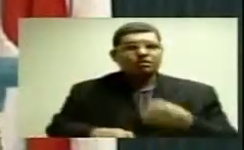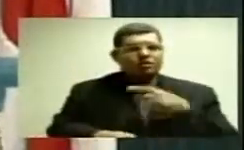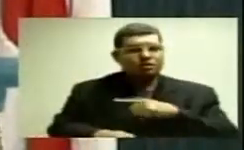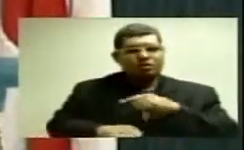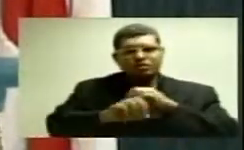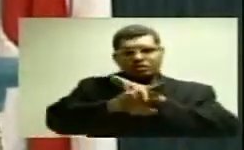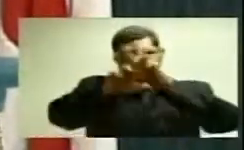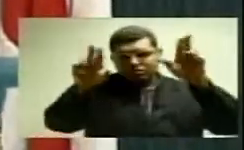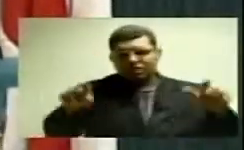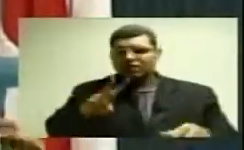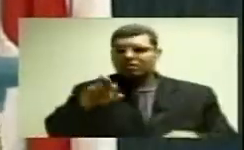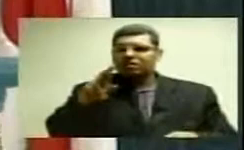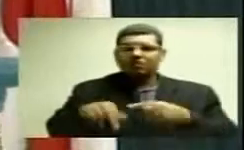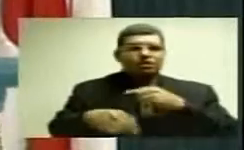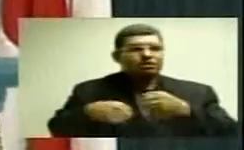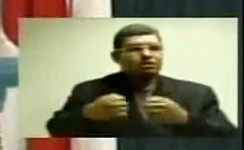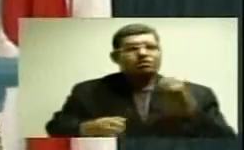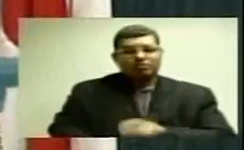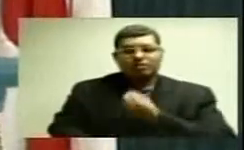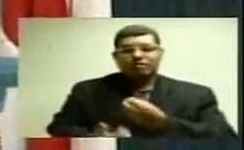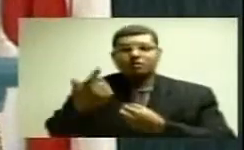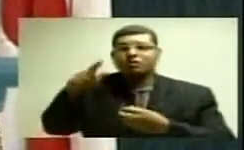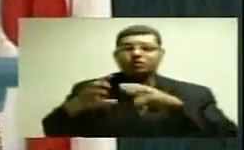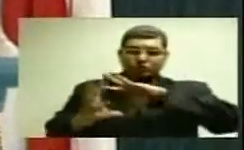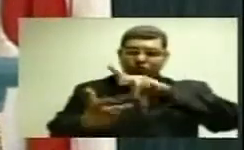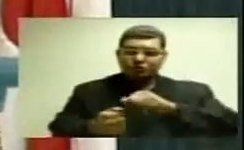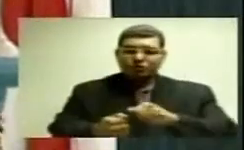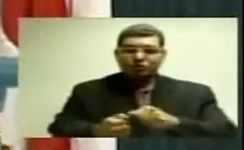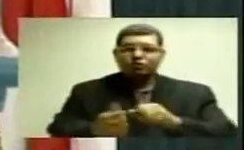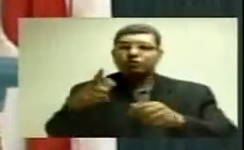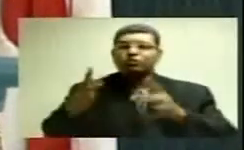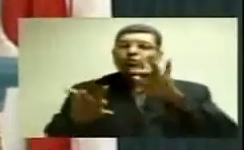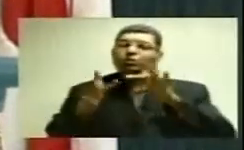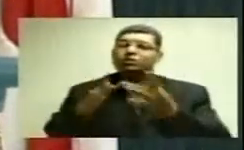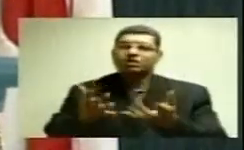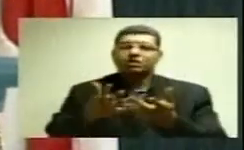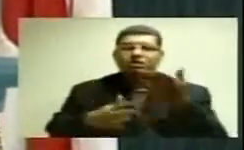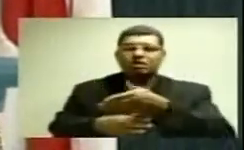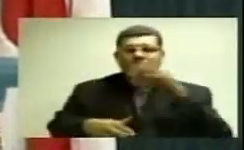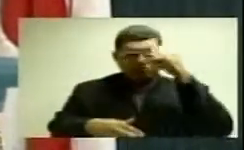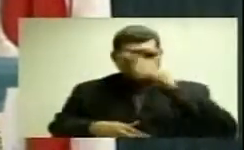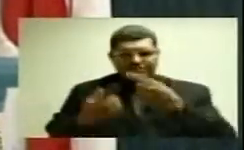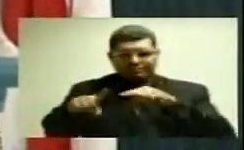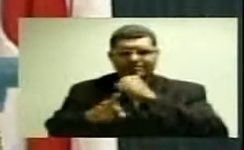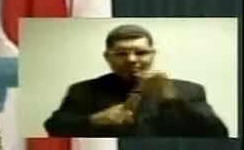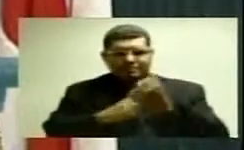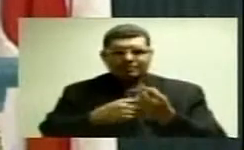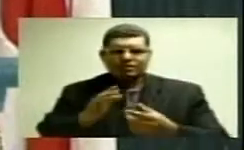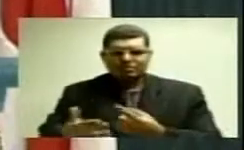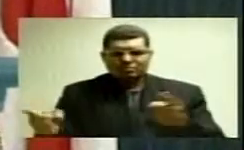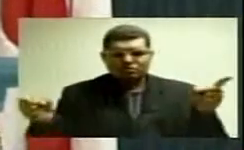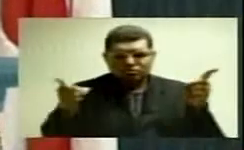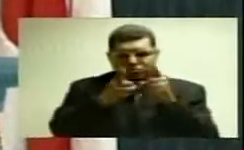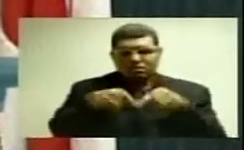nós termos varas especializadas. Nós vivemos num outro mundo, num outro século, em que essas demandas estão aí sendo